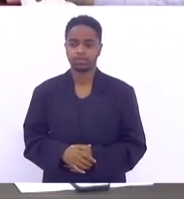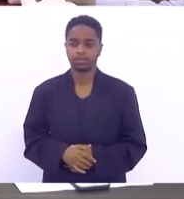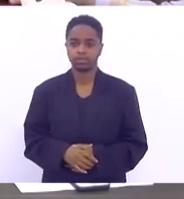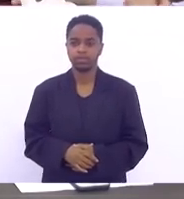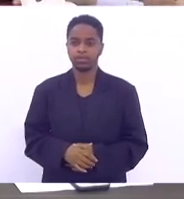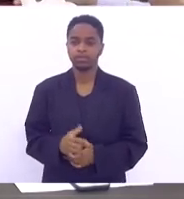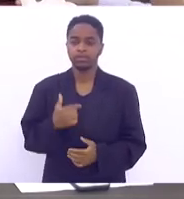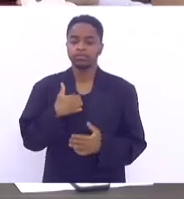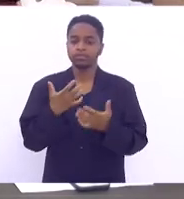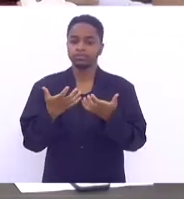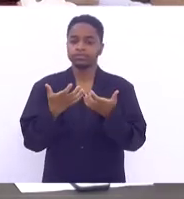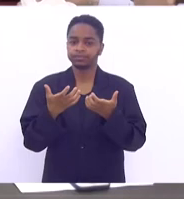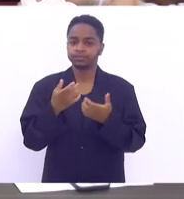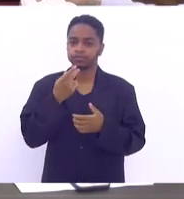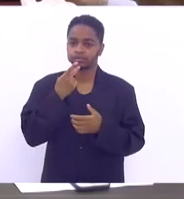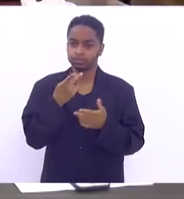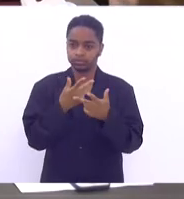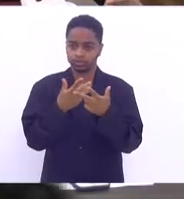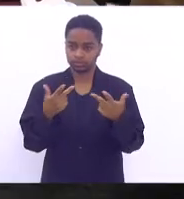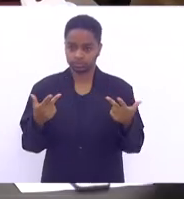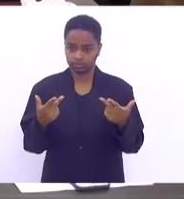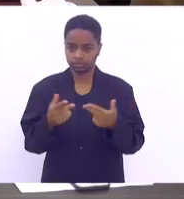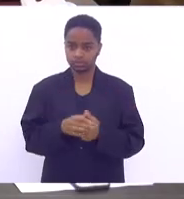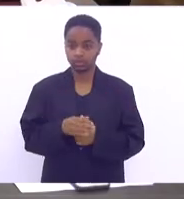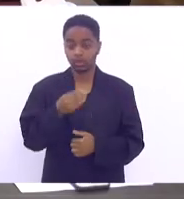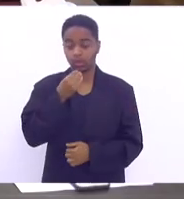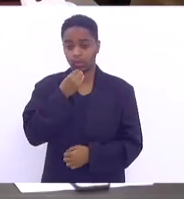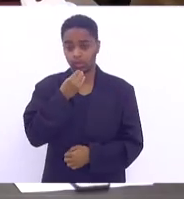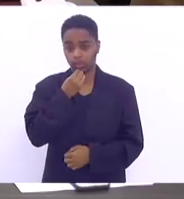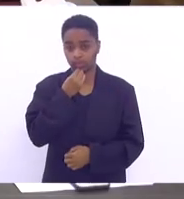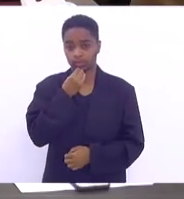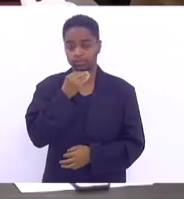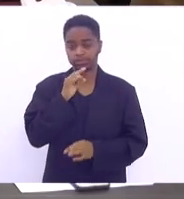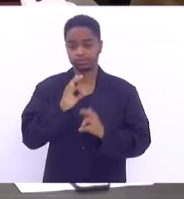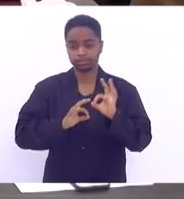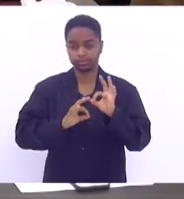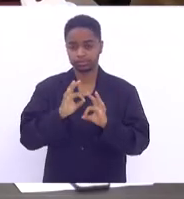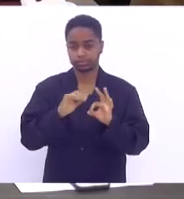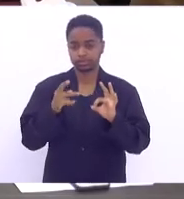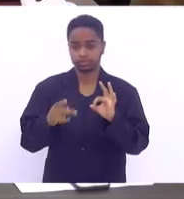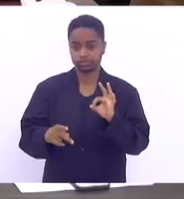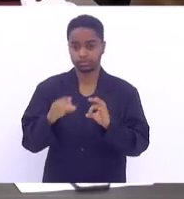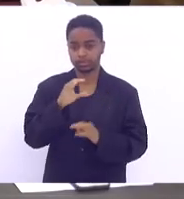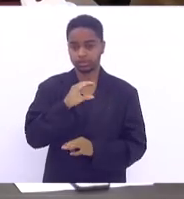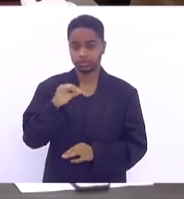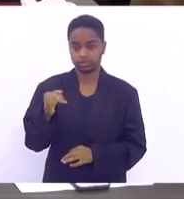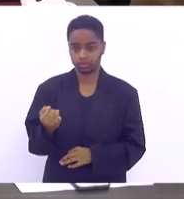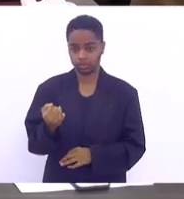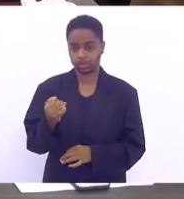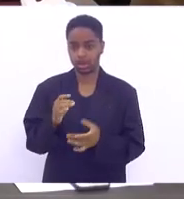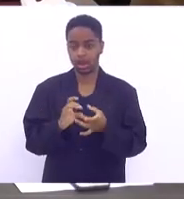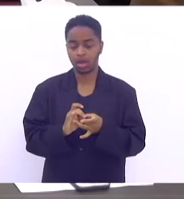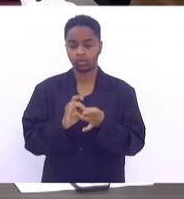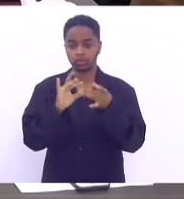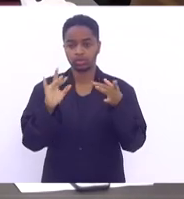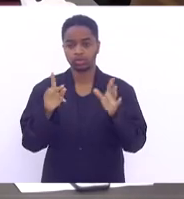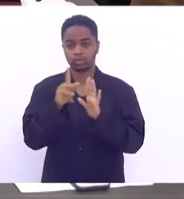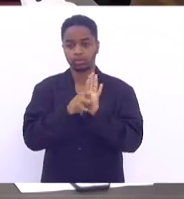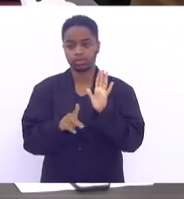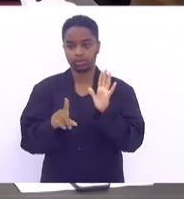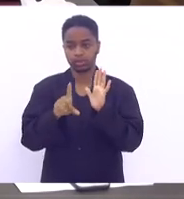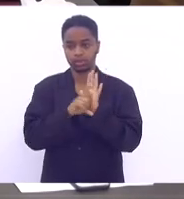queria fazer uma ponderação. Obviamente, que essa construção que a CCJ fez de autorizar projetos de